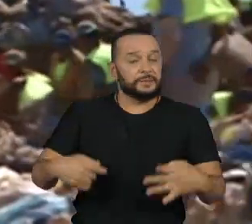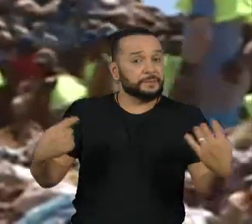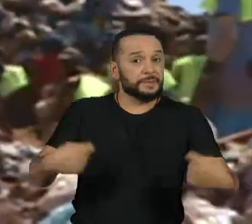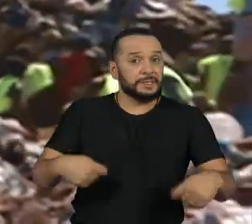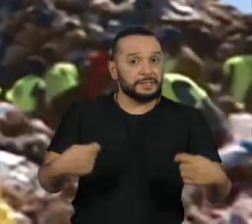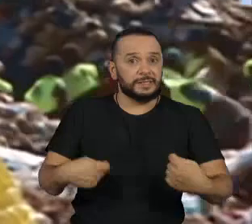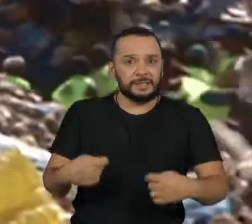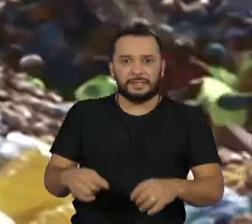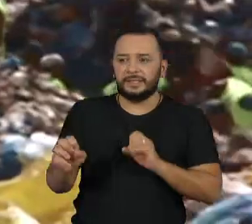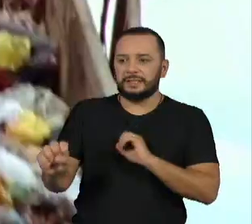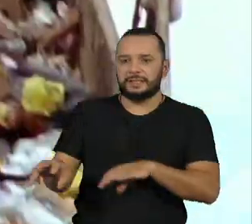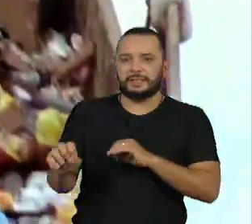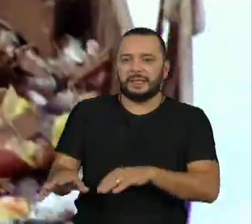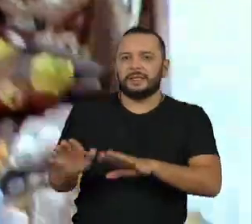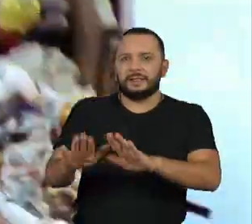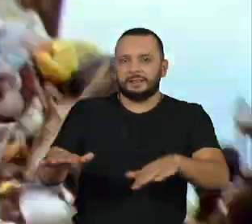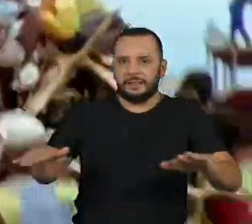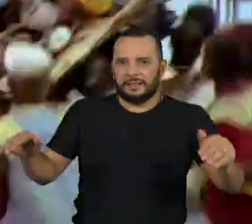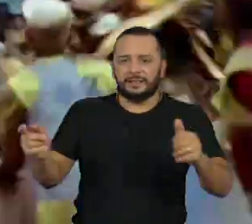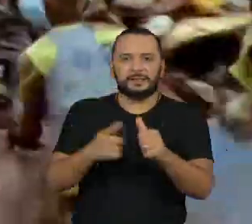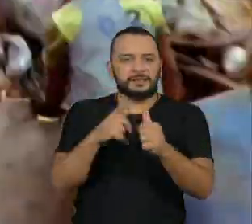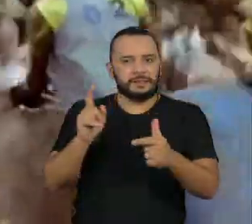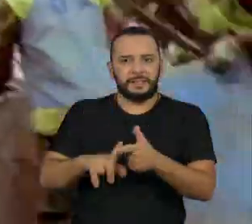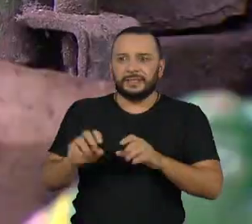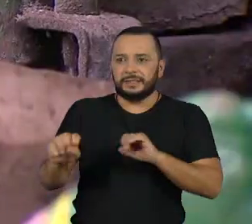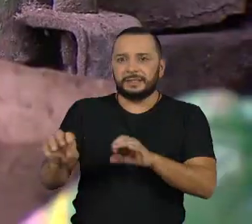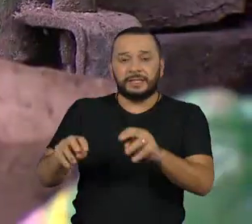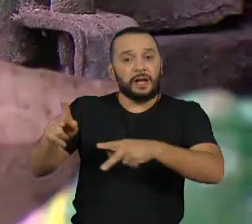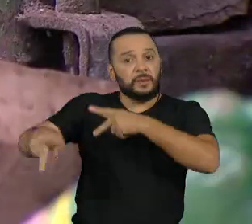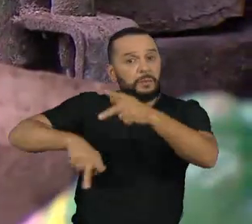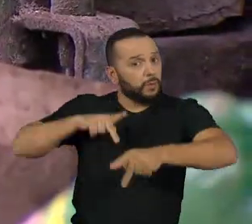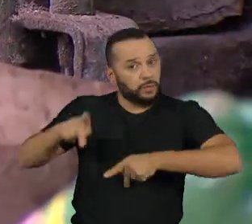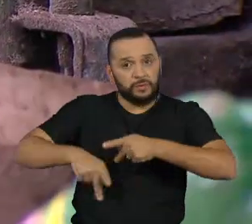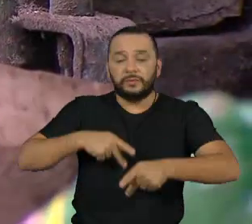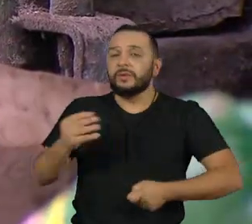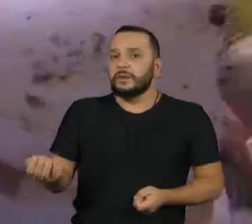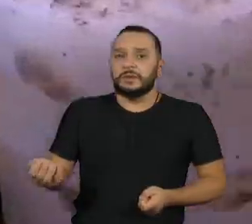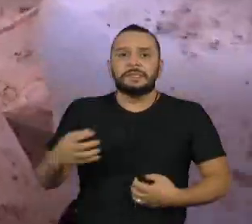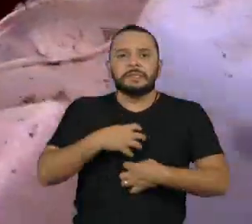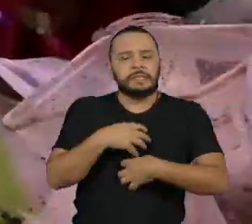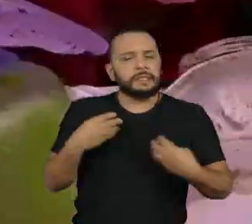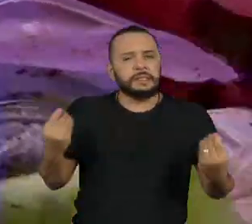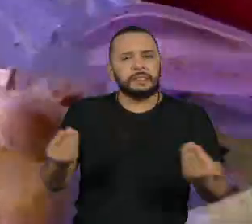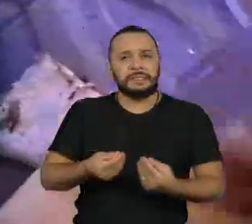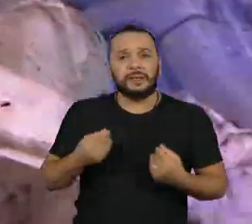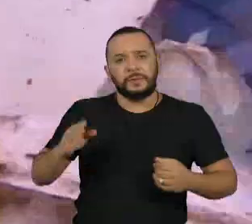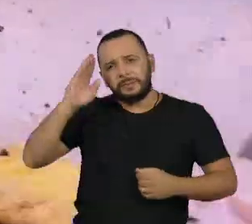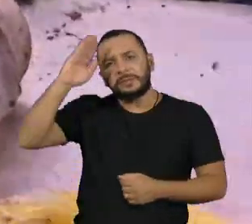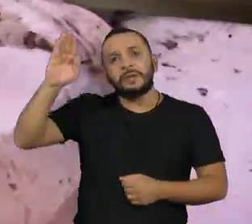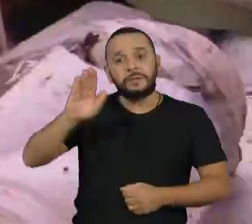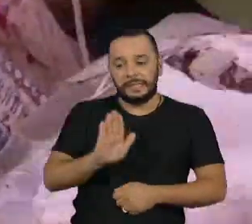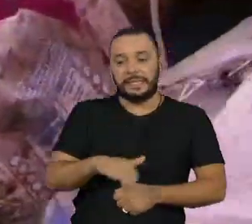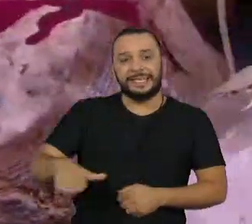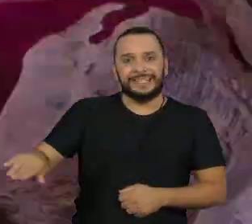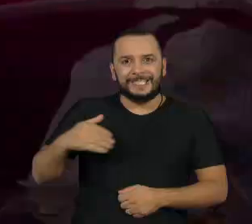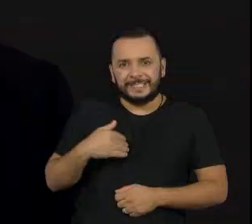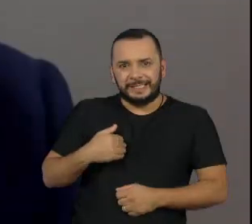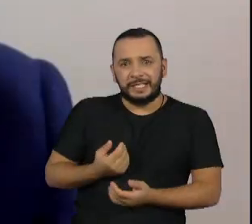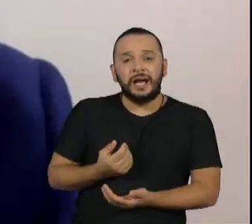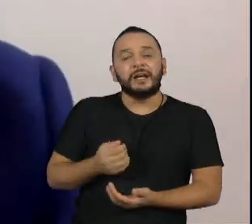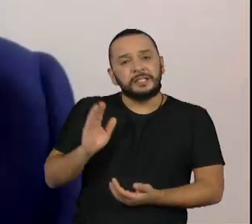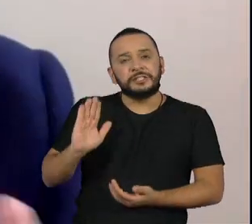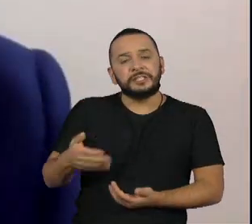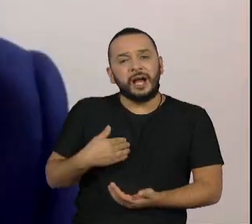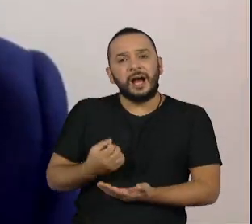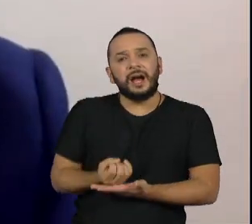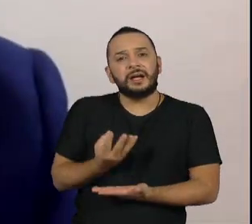ações de educação ambiental, de sensibilização na primeira infância, durante o processo de